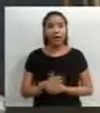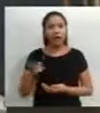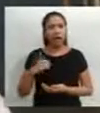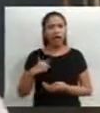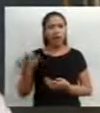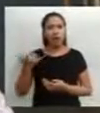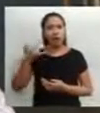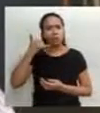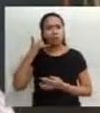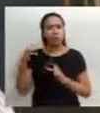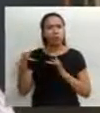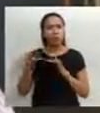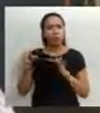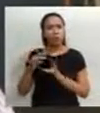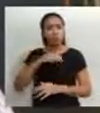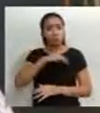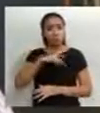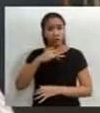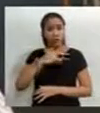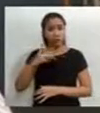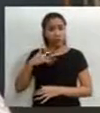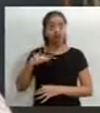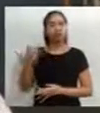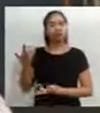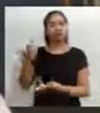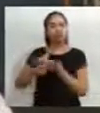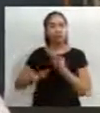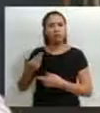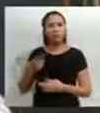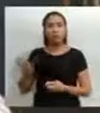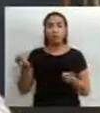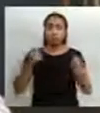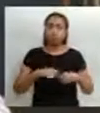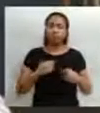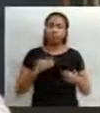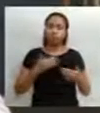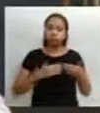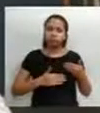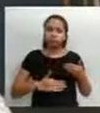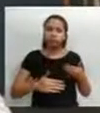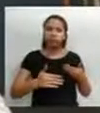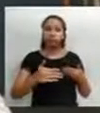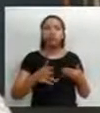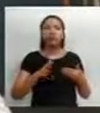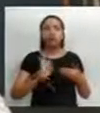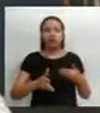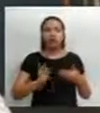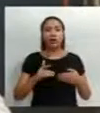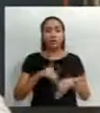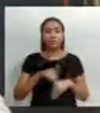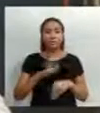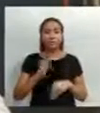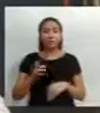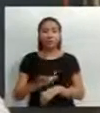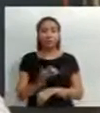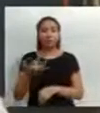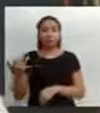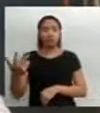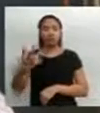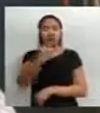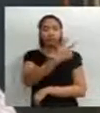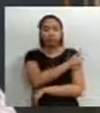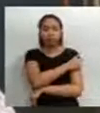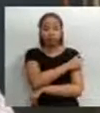Pessoal, eu estou em contato com o Ministério da Saúde para que possamos avançar em novos lotes e